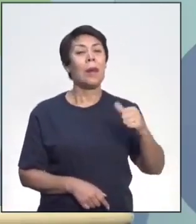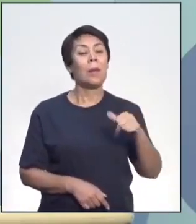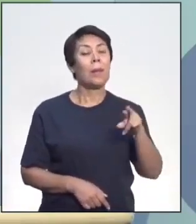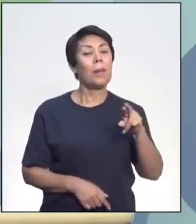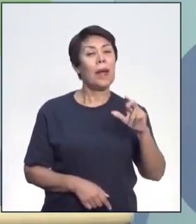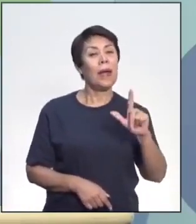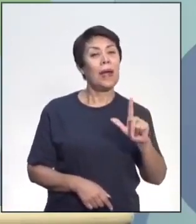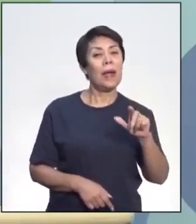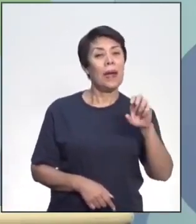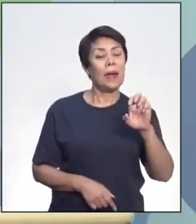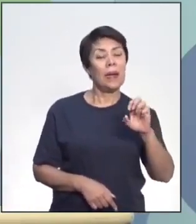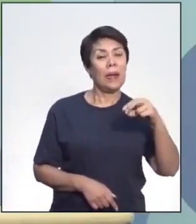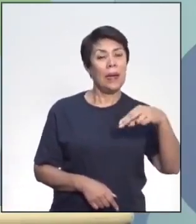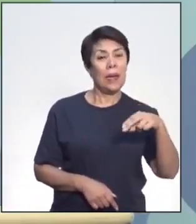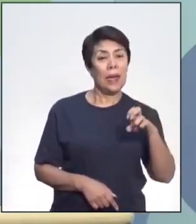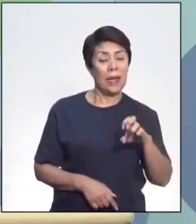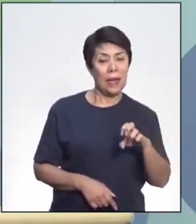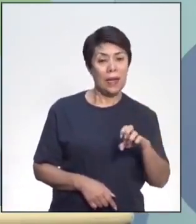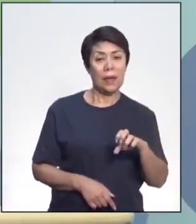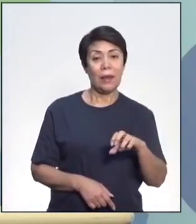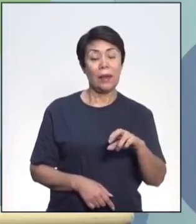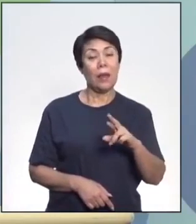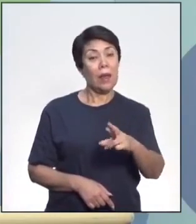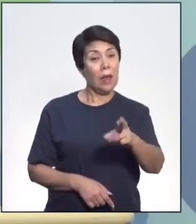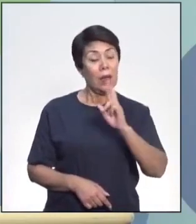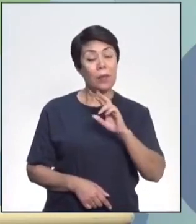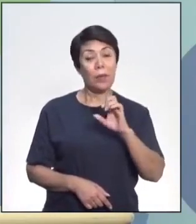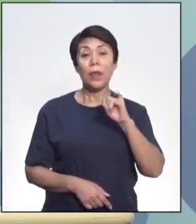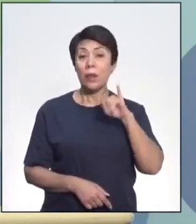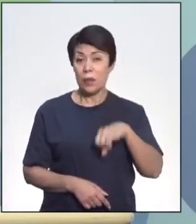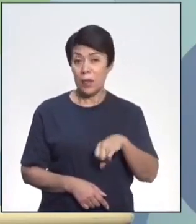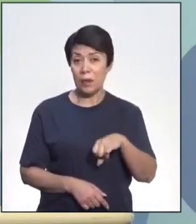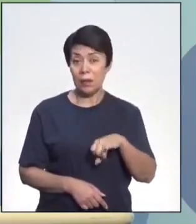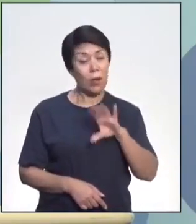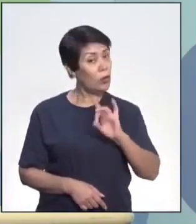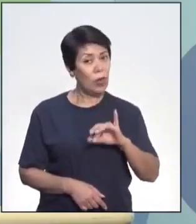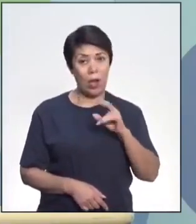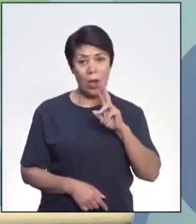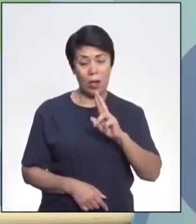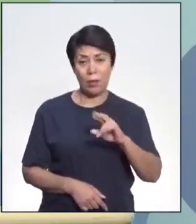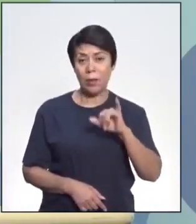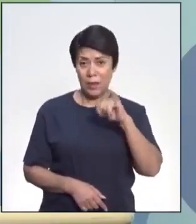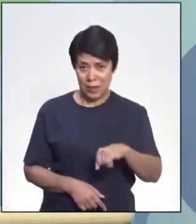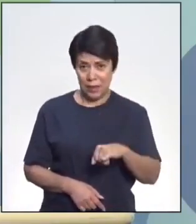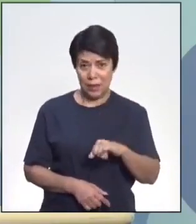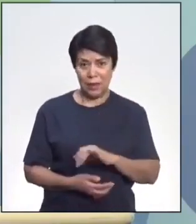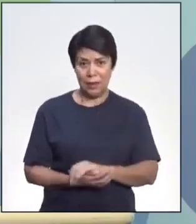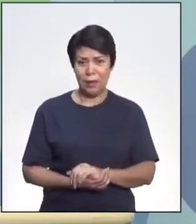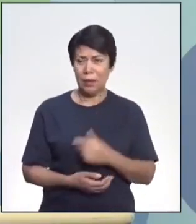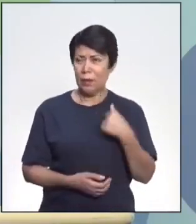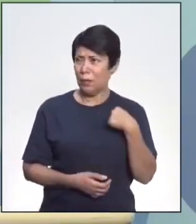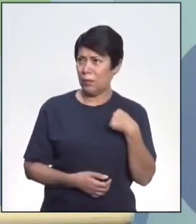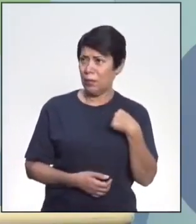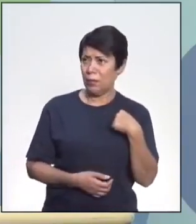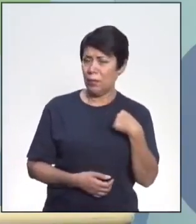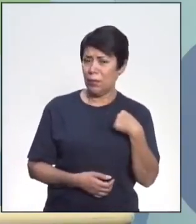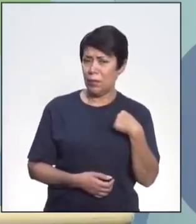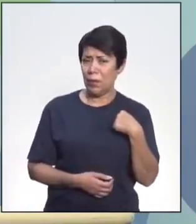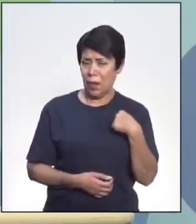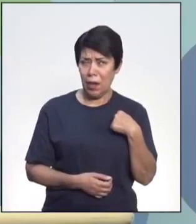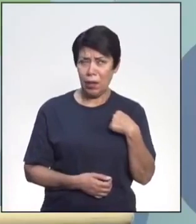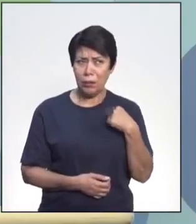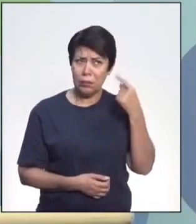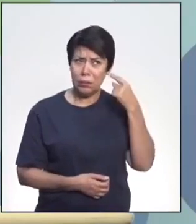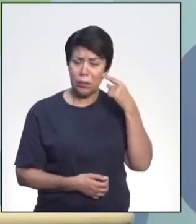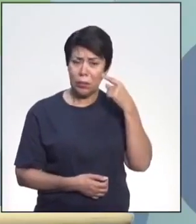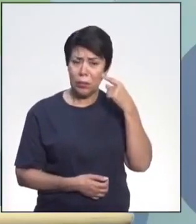Gabriele, Marco Antônio responderam sim. Apenas sim. E aí eu como matemática que eu já disse, eu